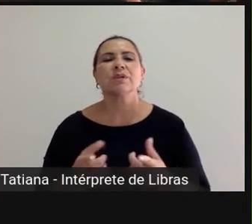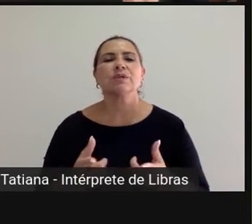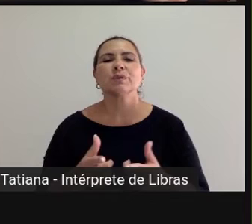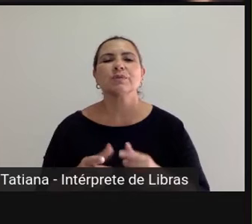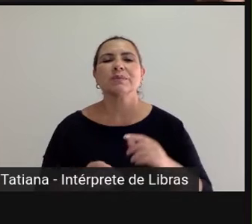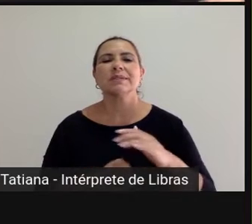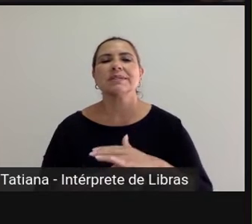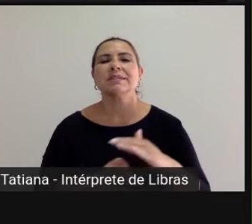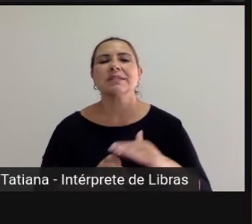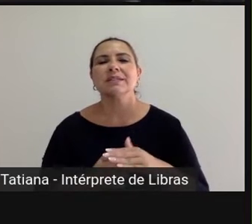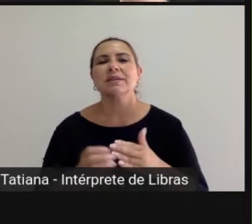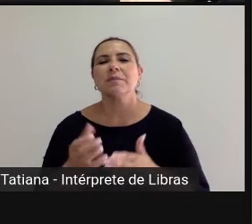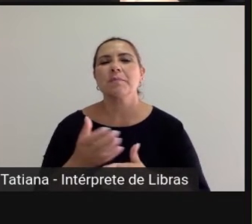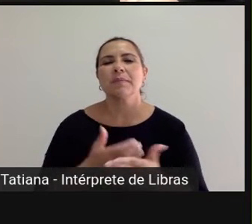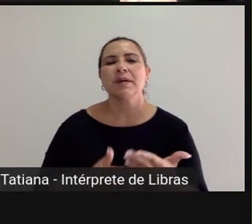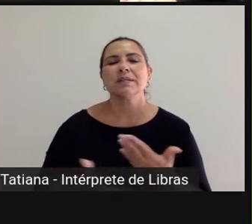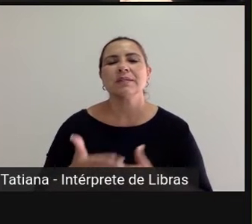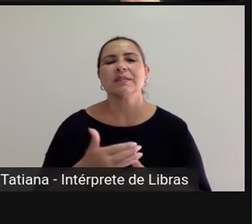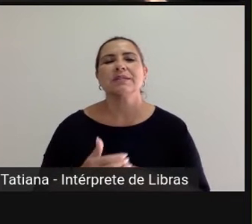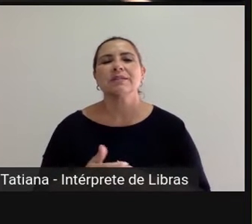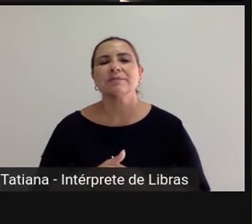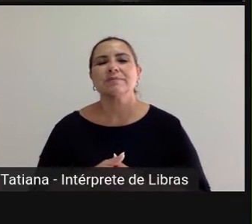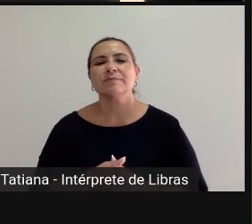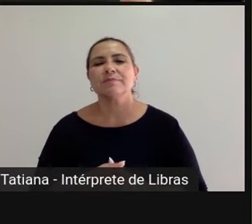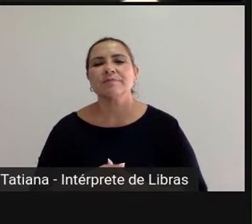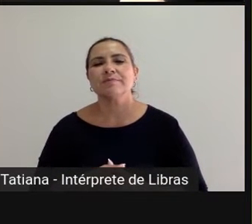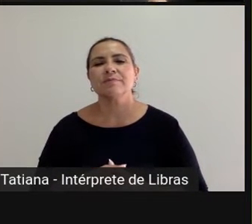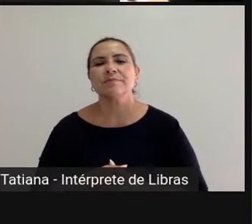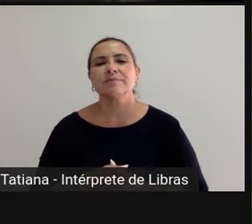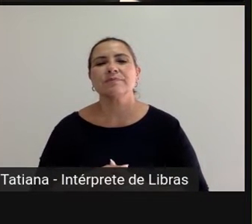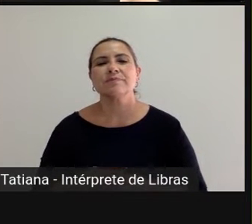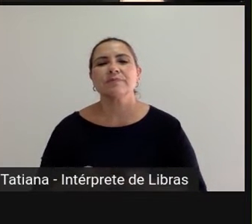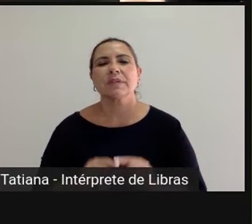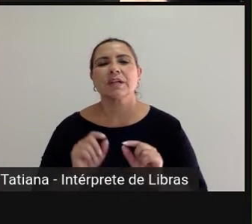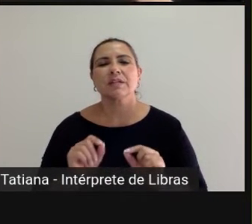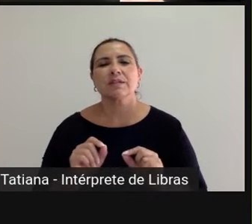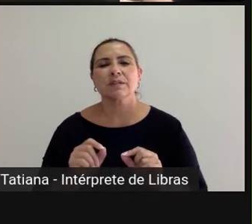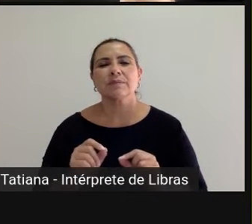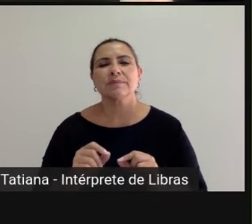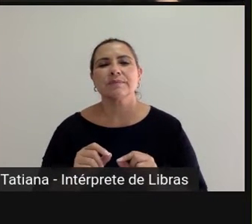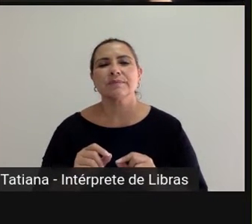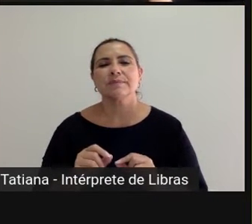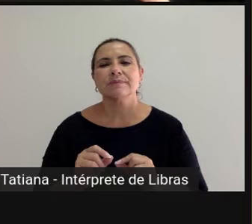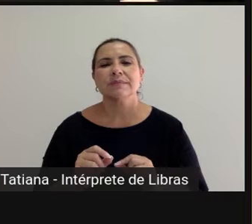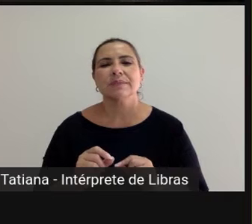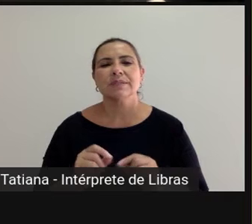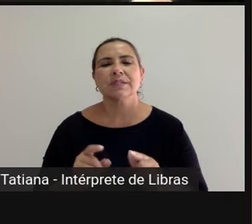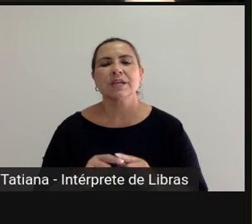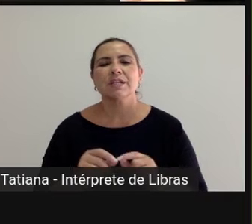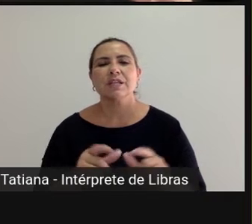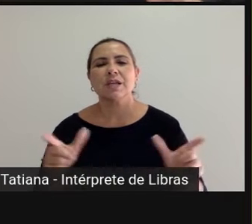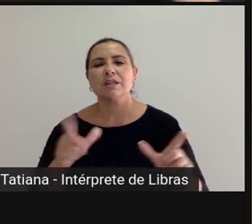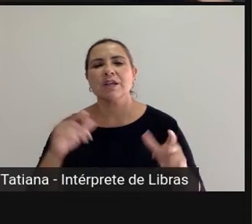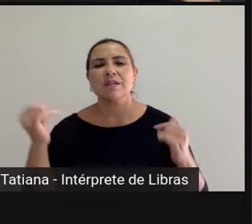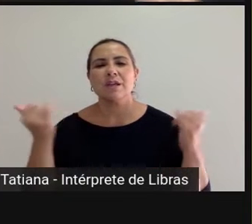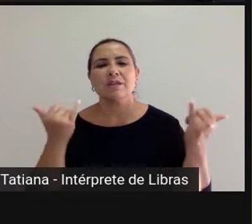parlamento? Então, eu decidi, a partir de um determinado momento, de um volume tão imenso de